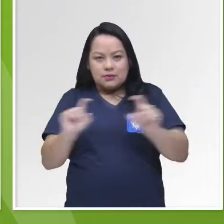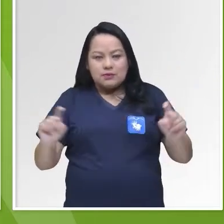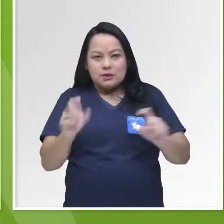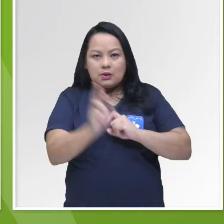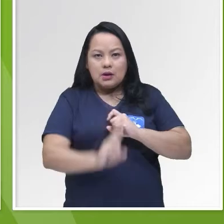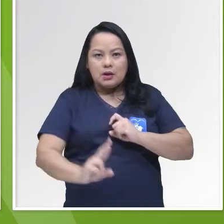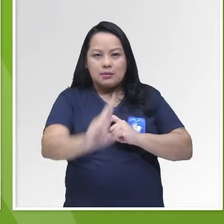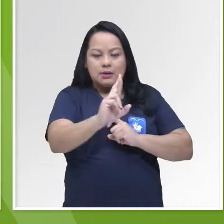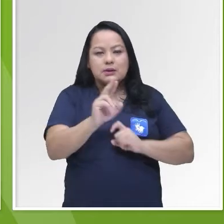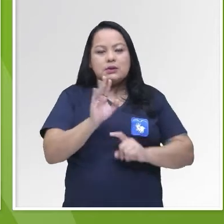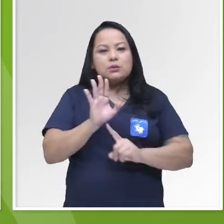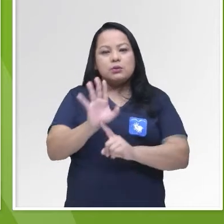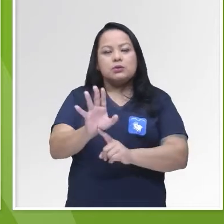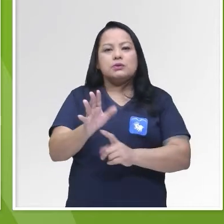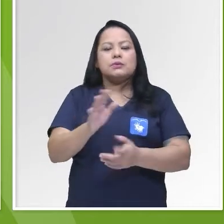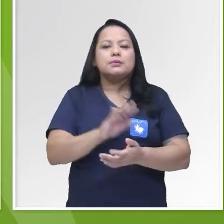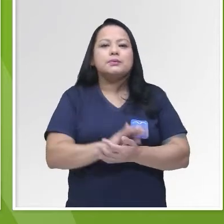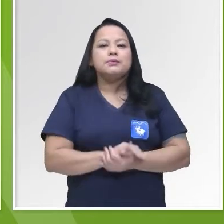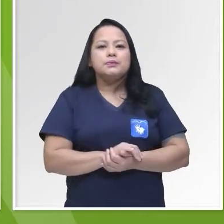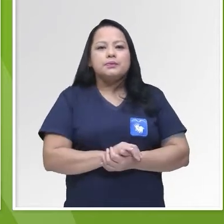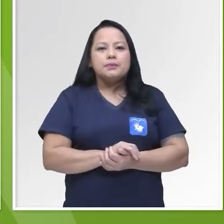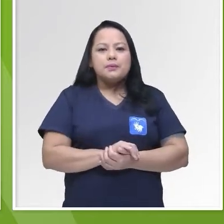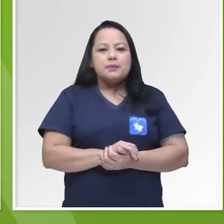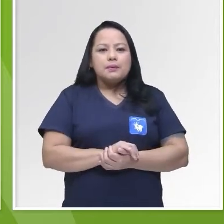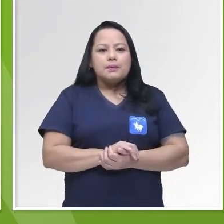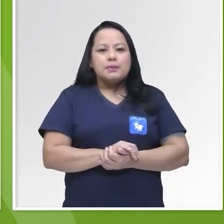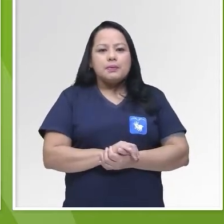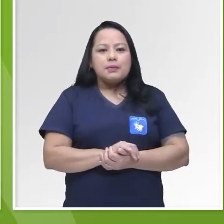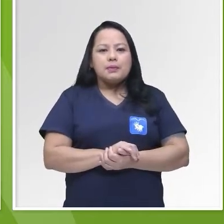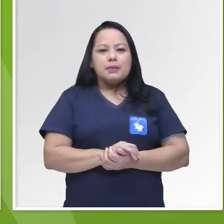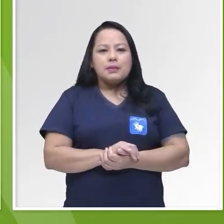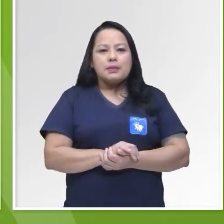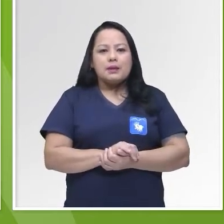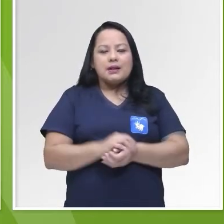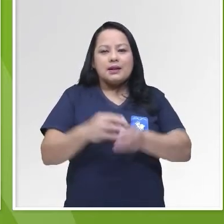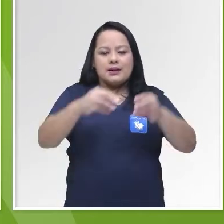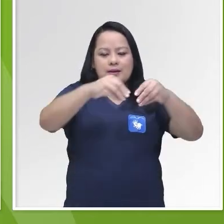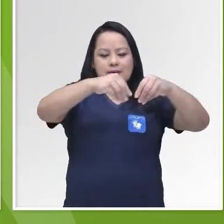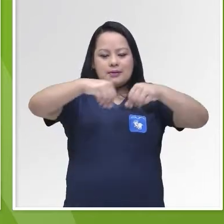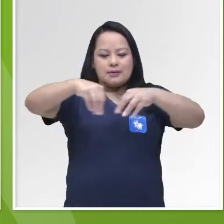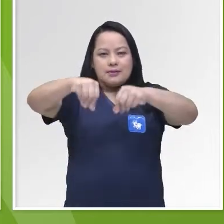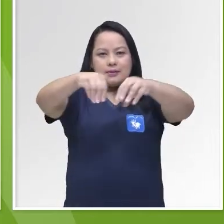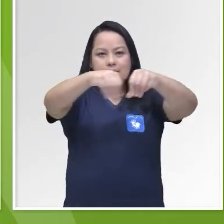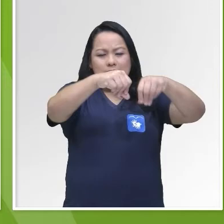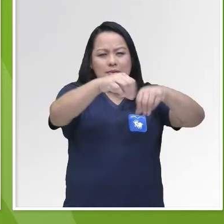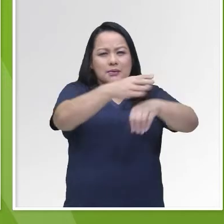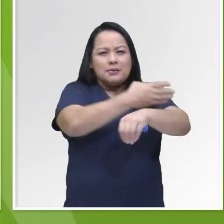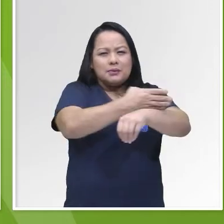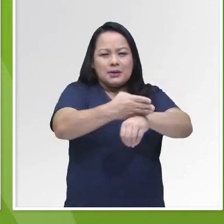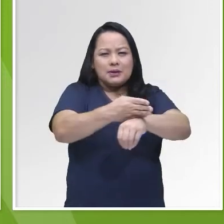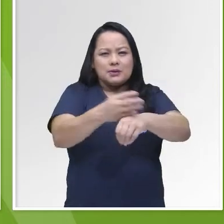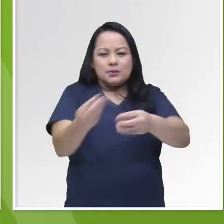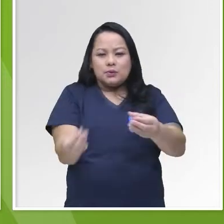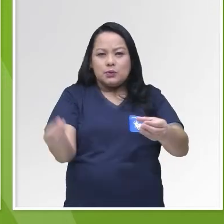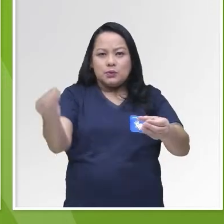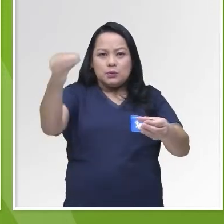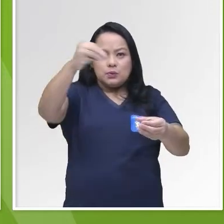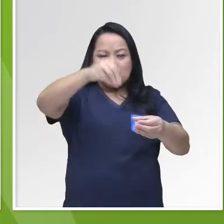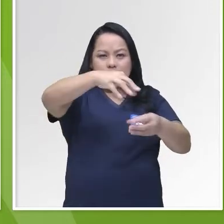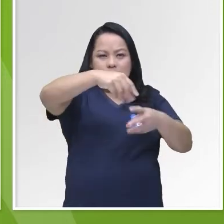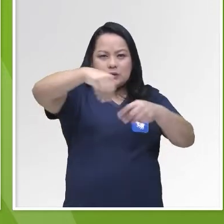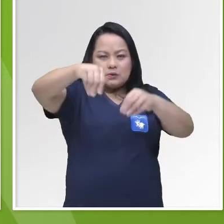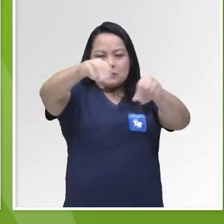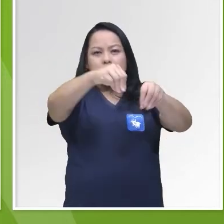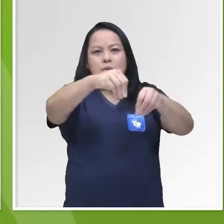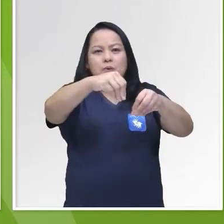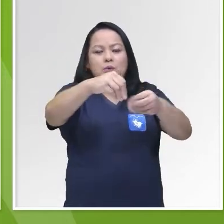representação que eu estou fazendo aqui é do fermento, né? Quando a gente adiciona o fermento à